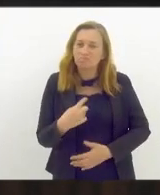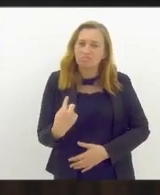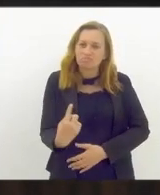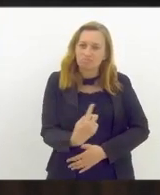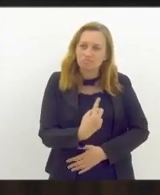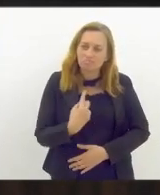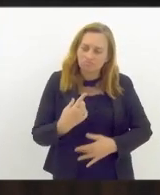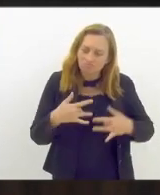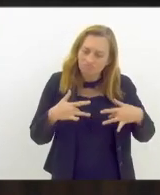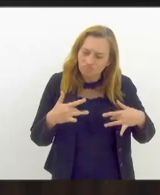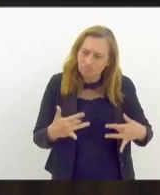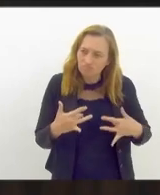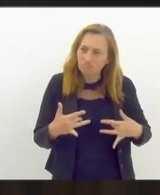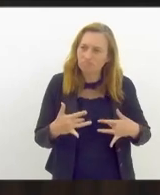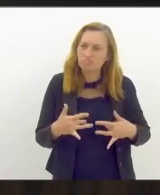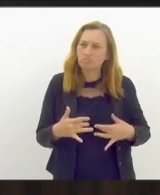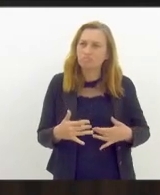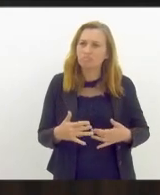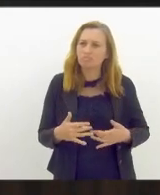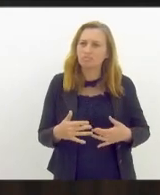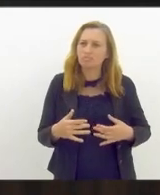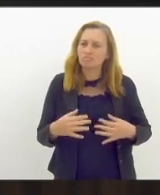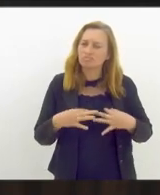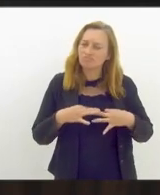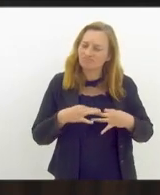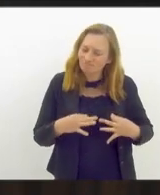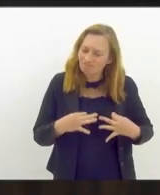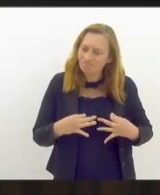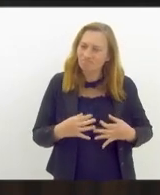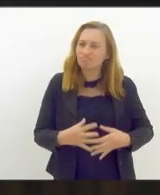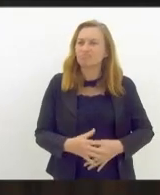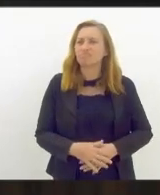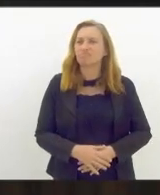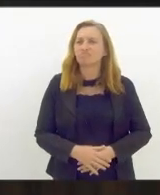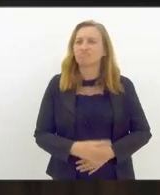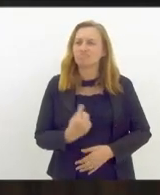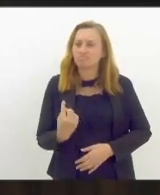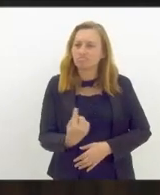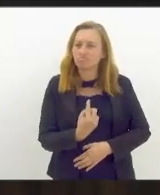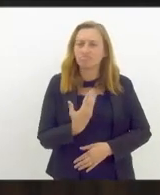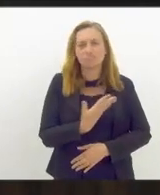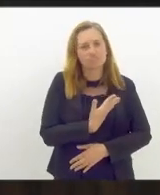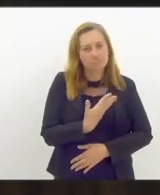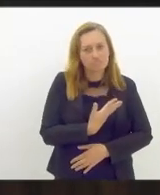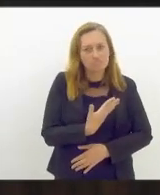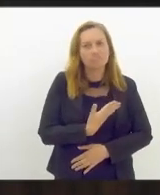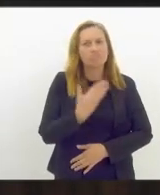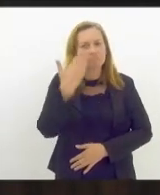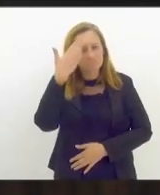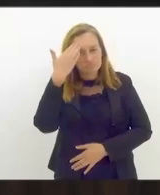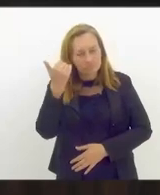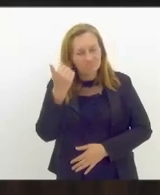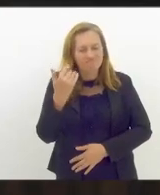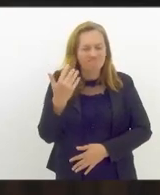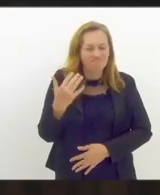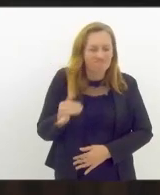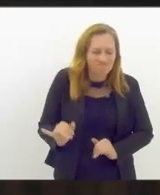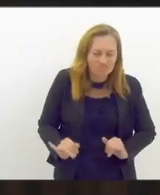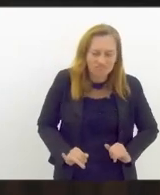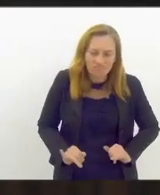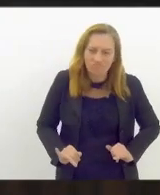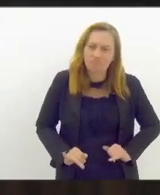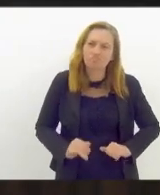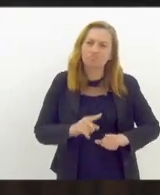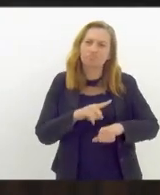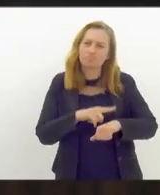nos solidarizamos e nos colocamos à disposição do nosso querido colega. Sabemos da dor que deve estar sentindo